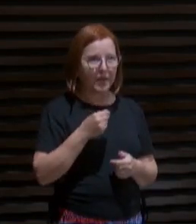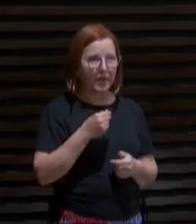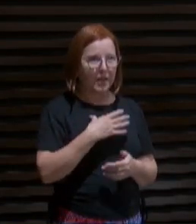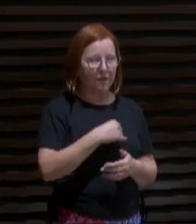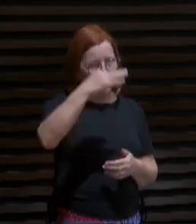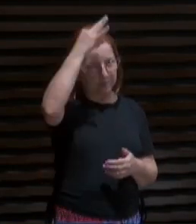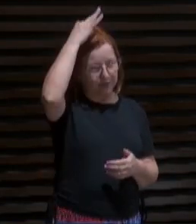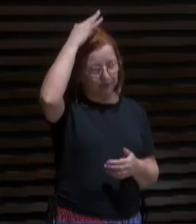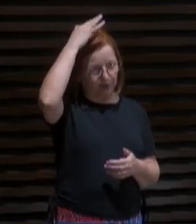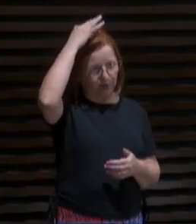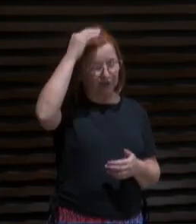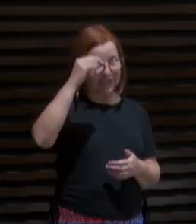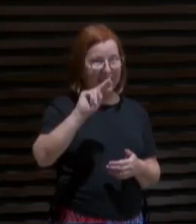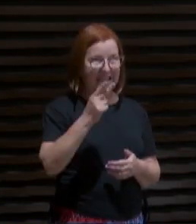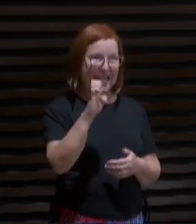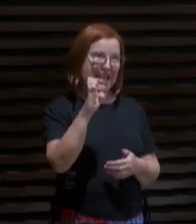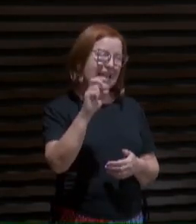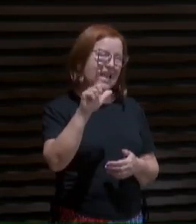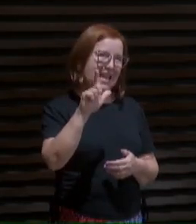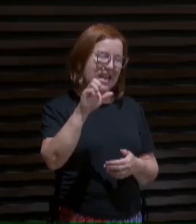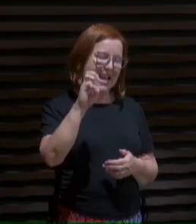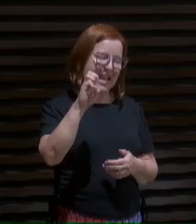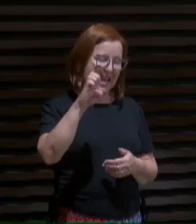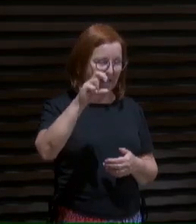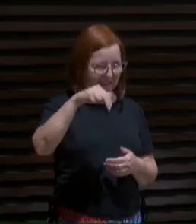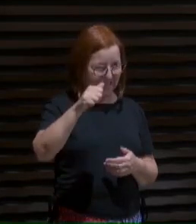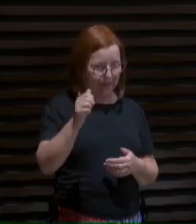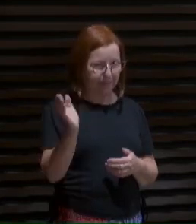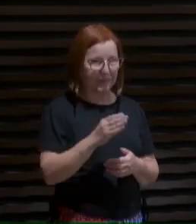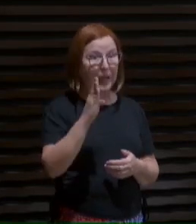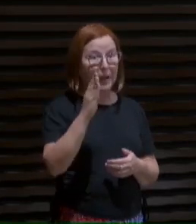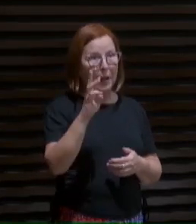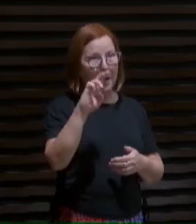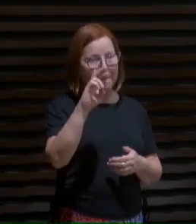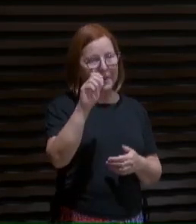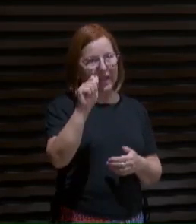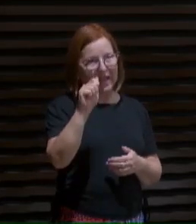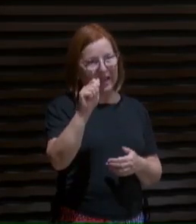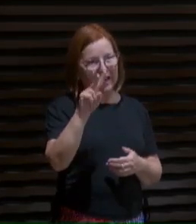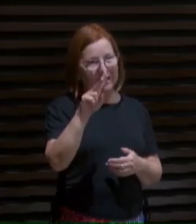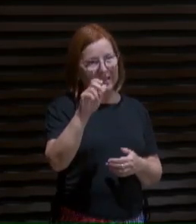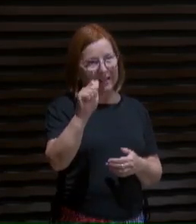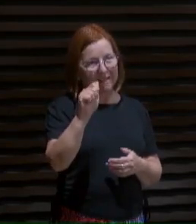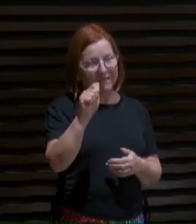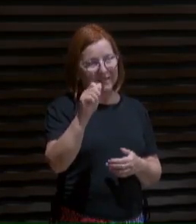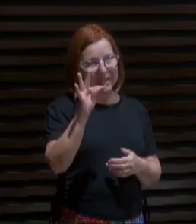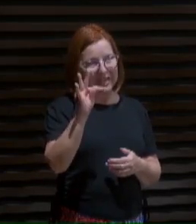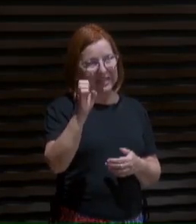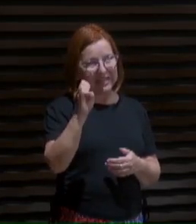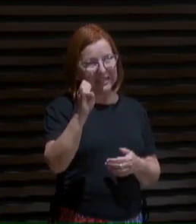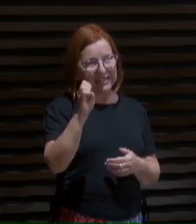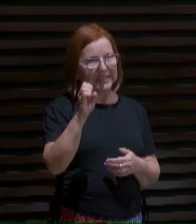Blavatsky, onde tem todo um projeto de fazer a cabeça do homem para que o homem seja